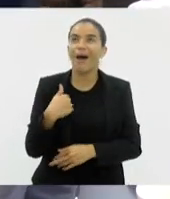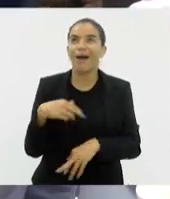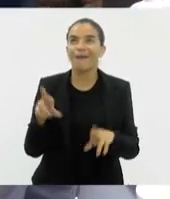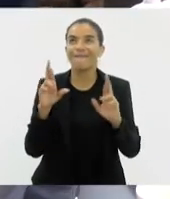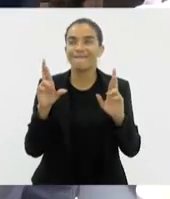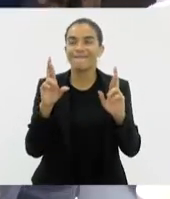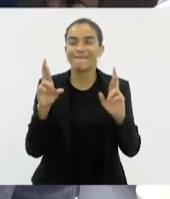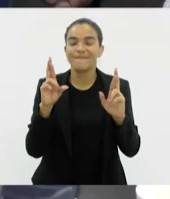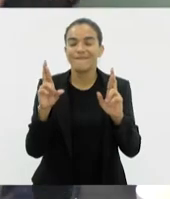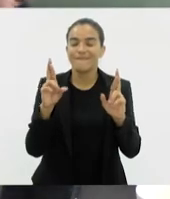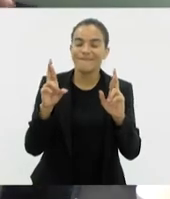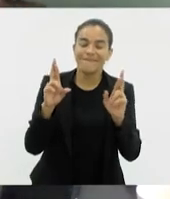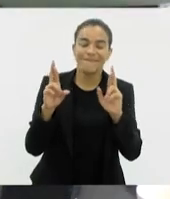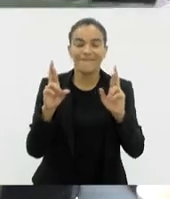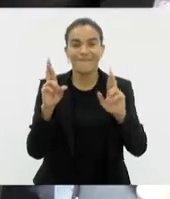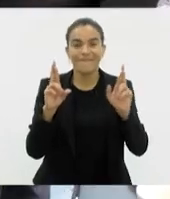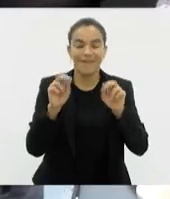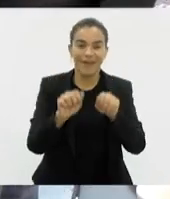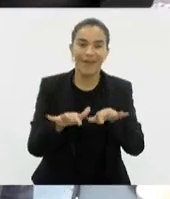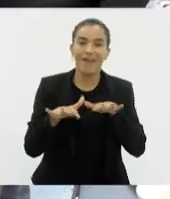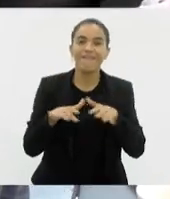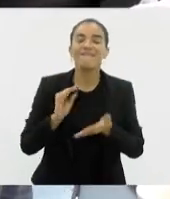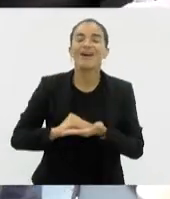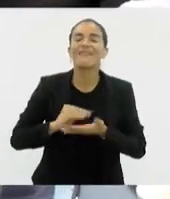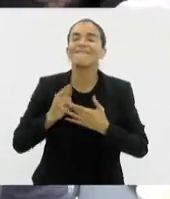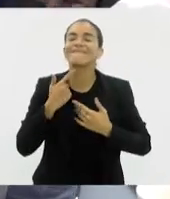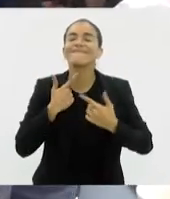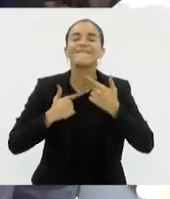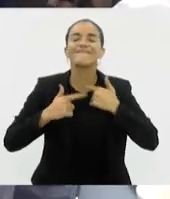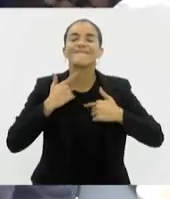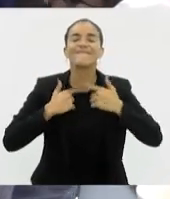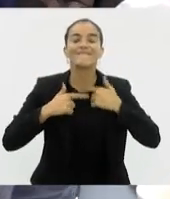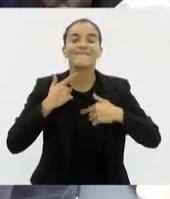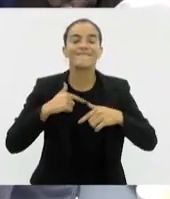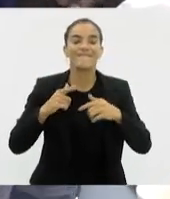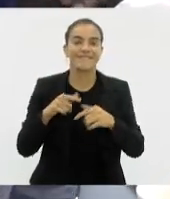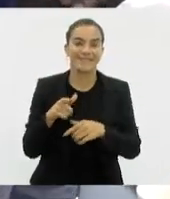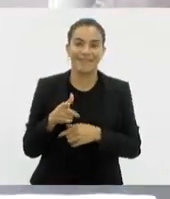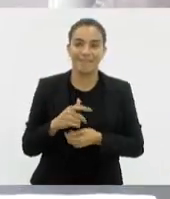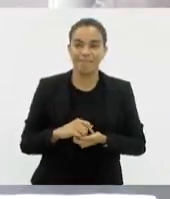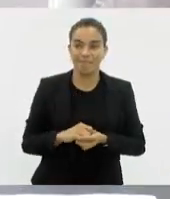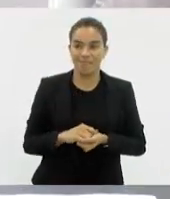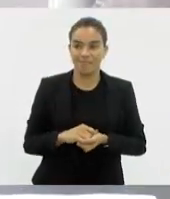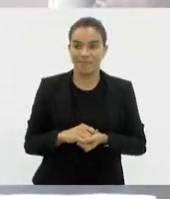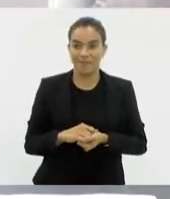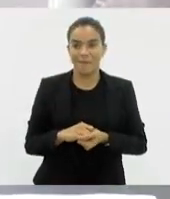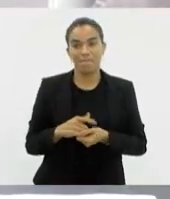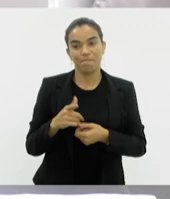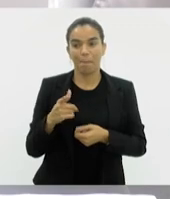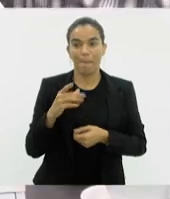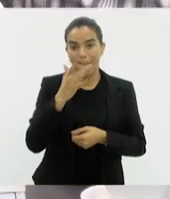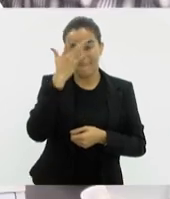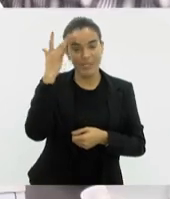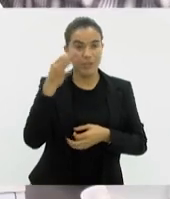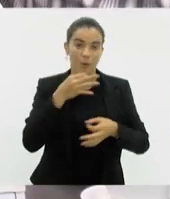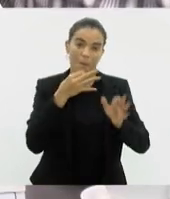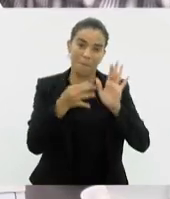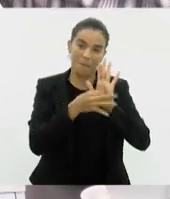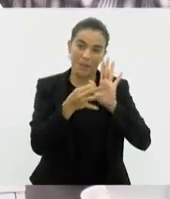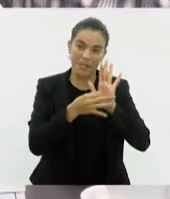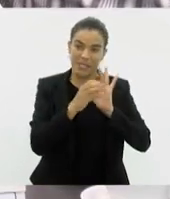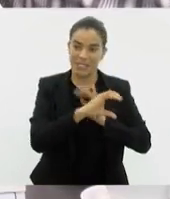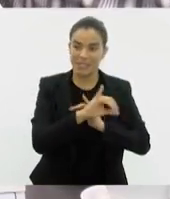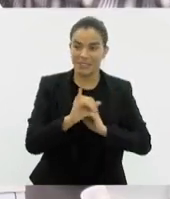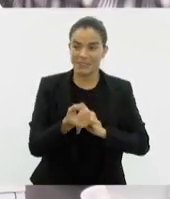na pauta, estou com síndrome de abstinência. Mas nesse caso, a gente pode fazer um acordo de repetir, quem for dar o parecer lá da CCJ, repete. Mas não está, infelizmente não está.